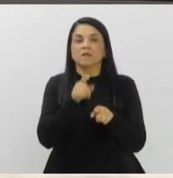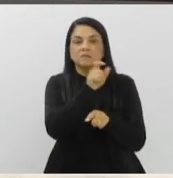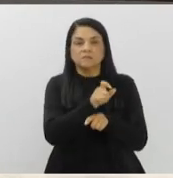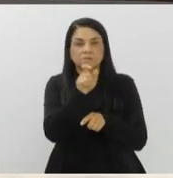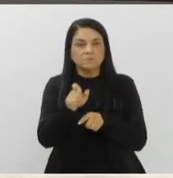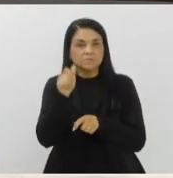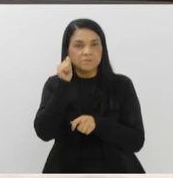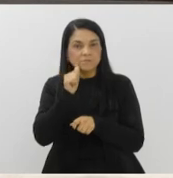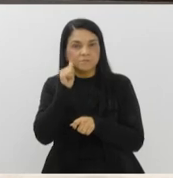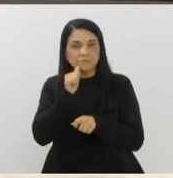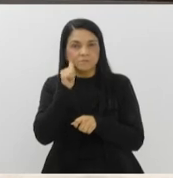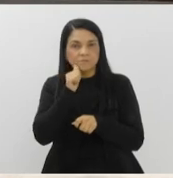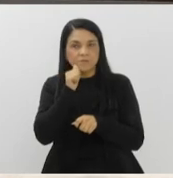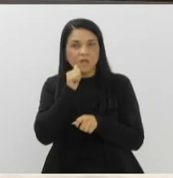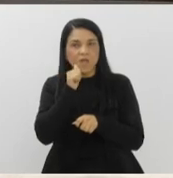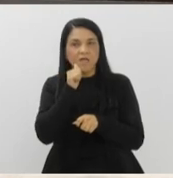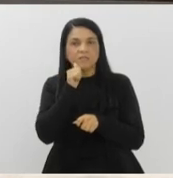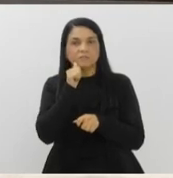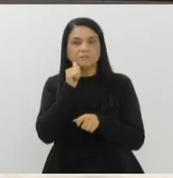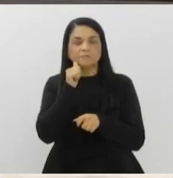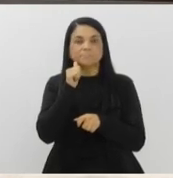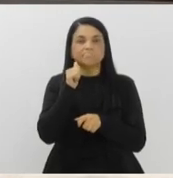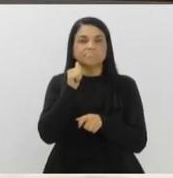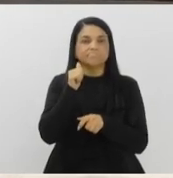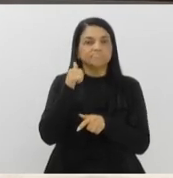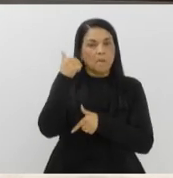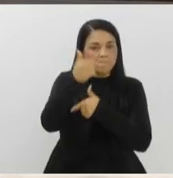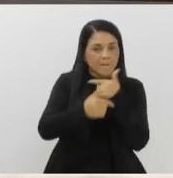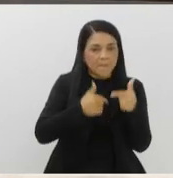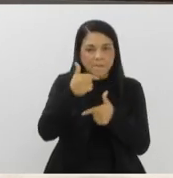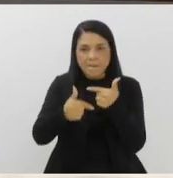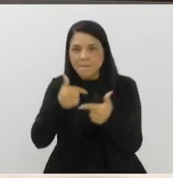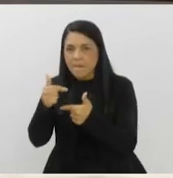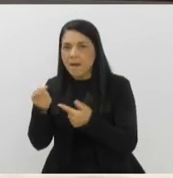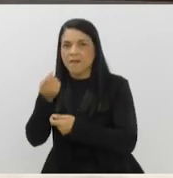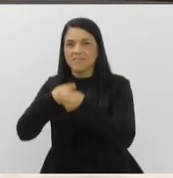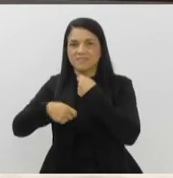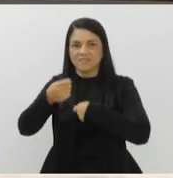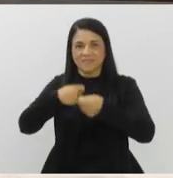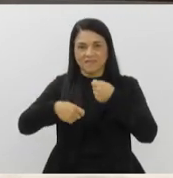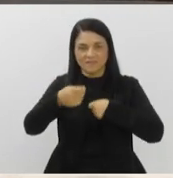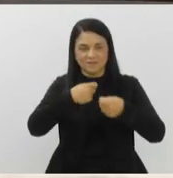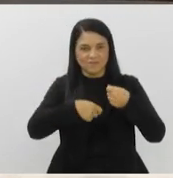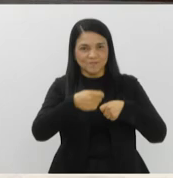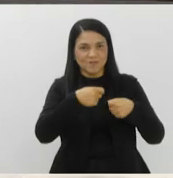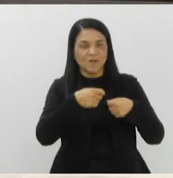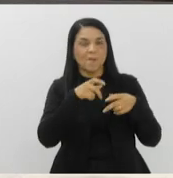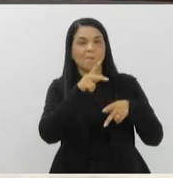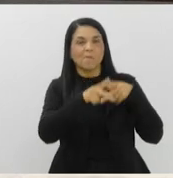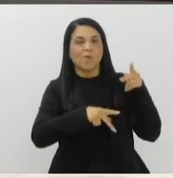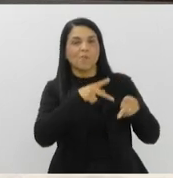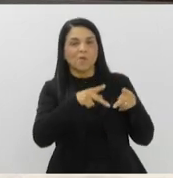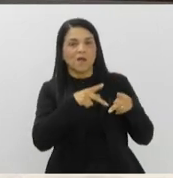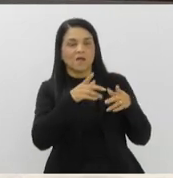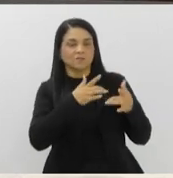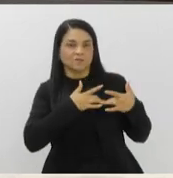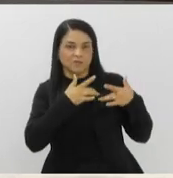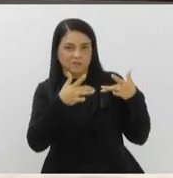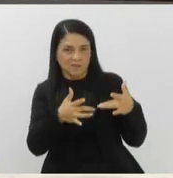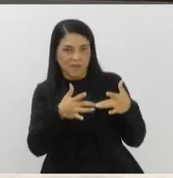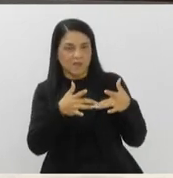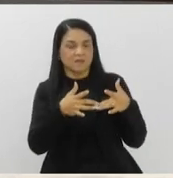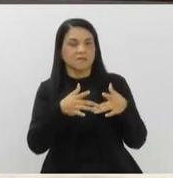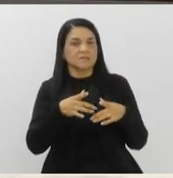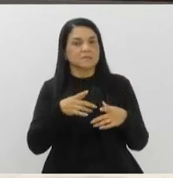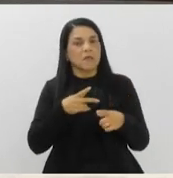como o povo fala, se vira nos 30, né, da economia popular solidária, que estão aí sempre buscando